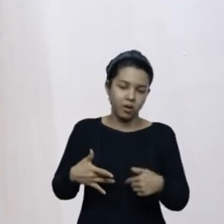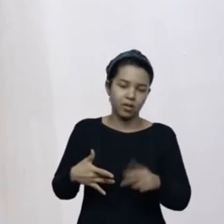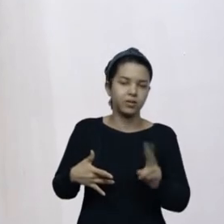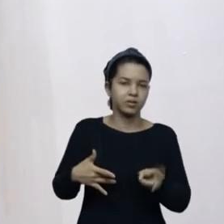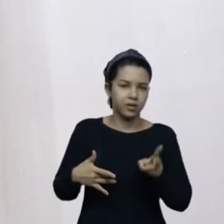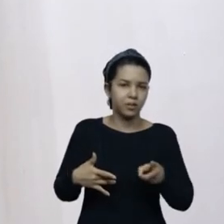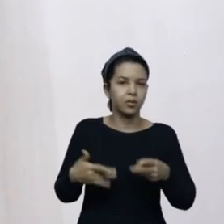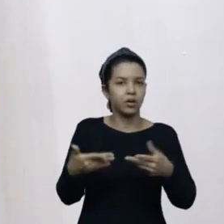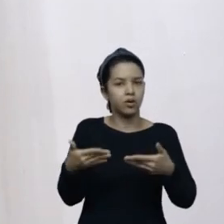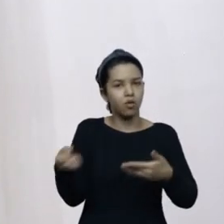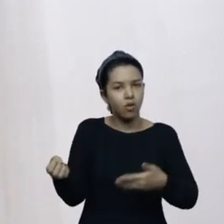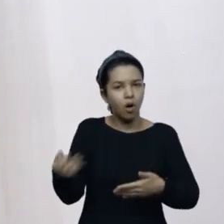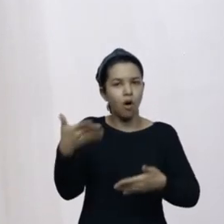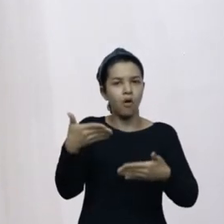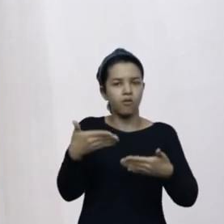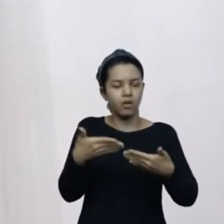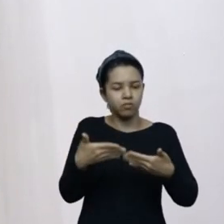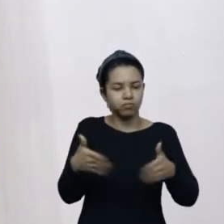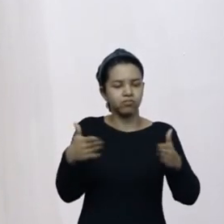para